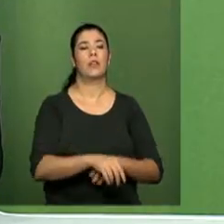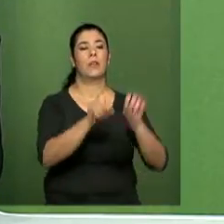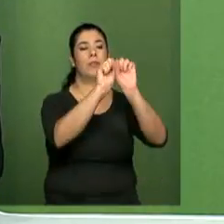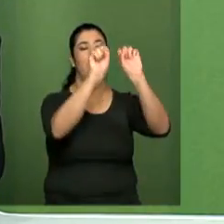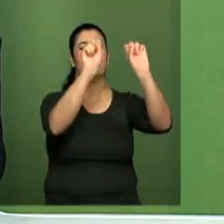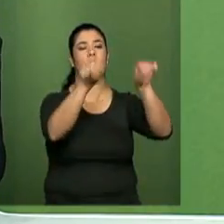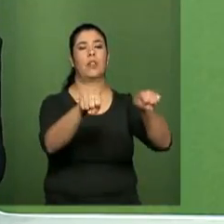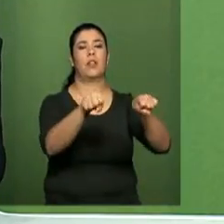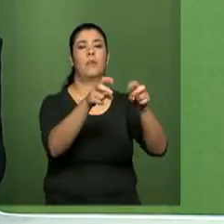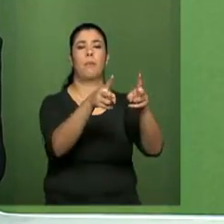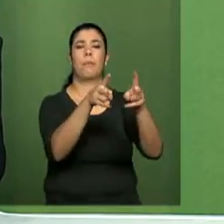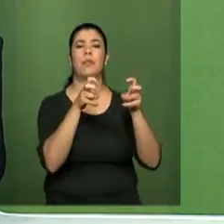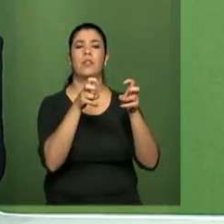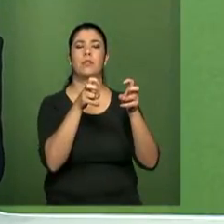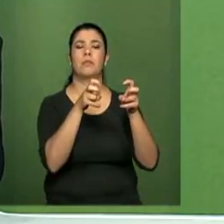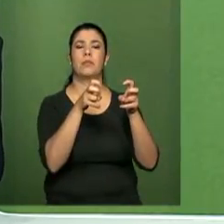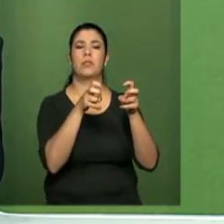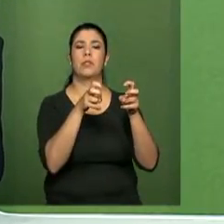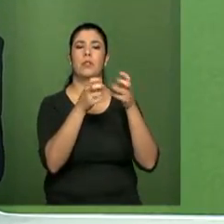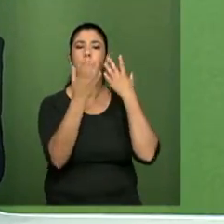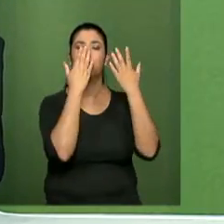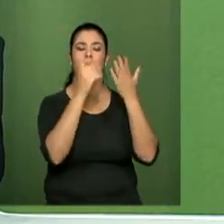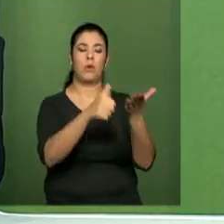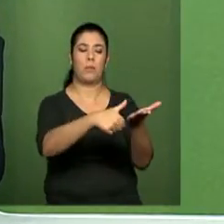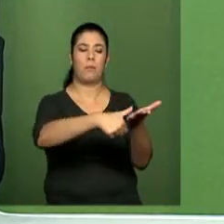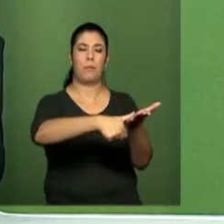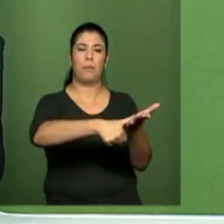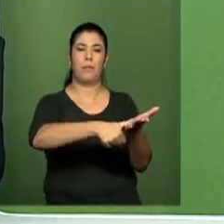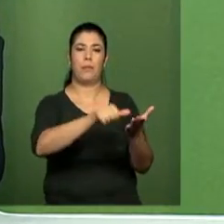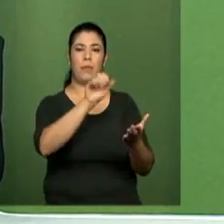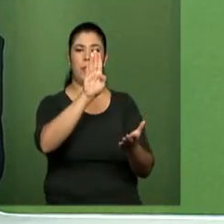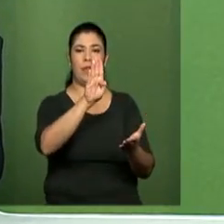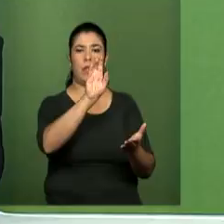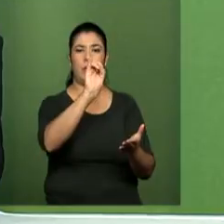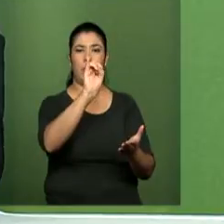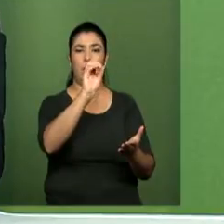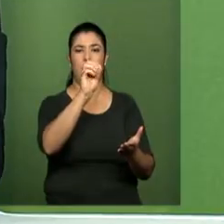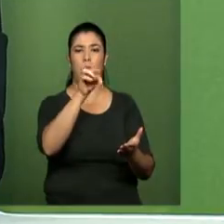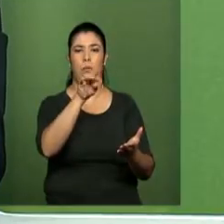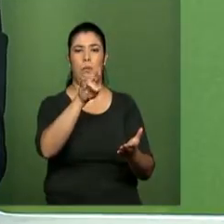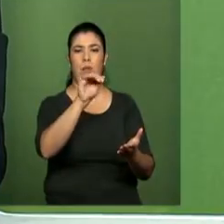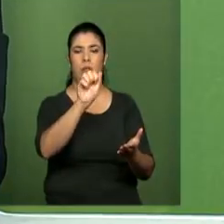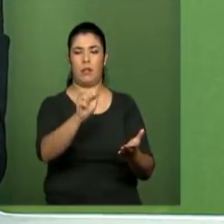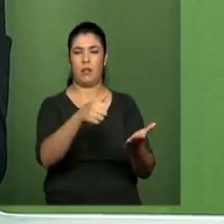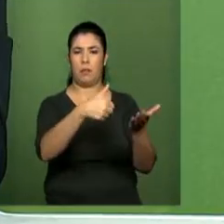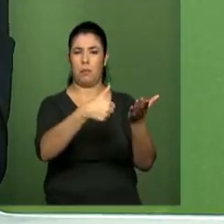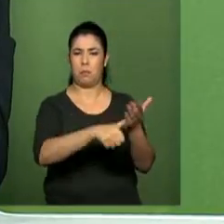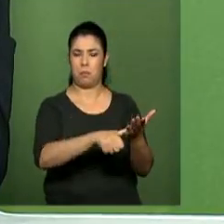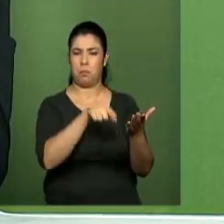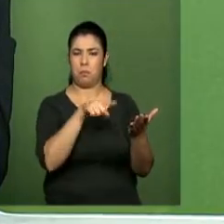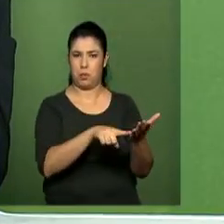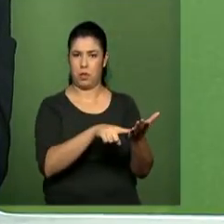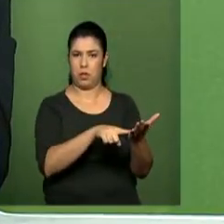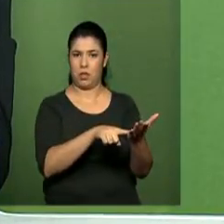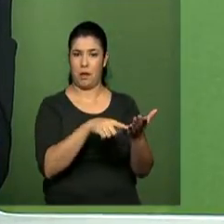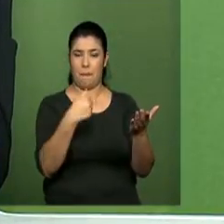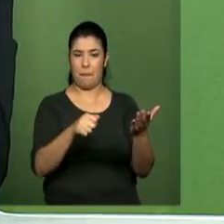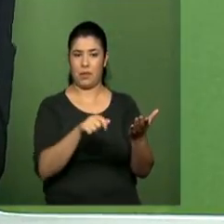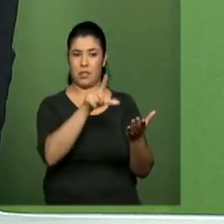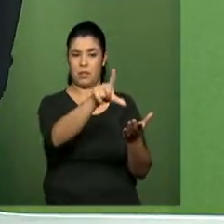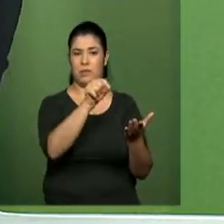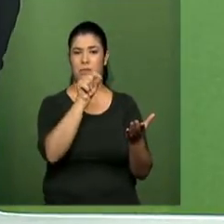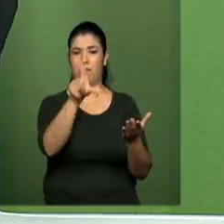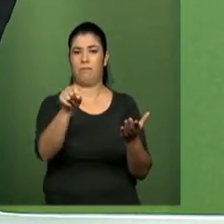o processo biométrico para ganhar velocidade para que todos sejam sócios da